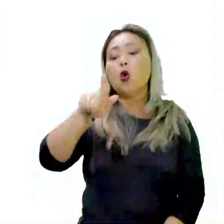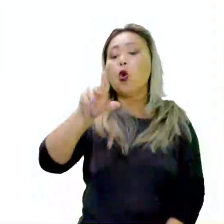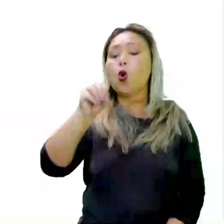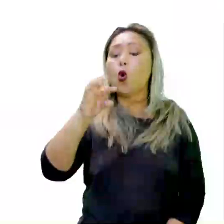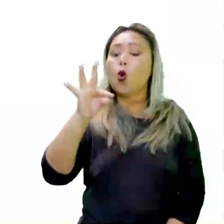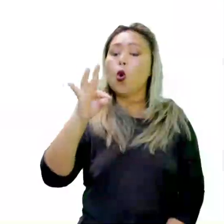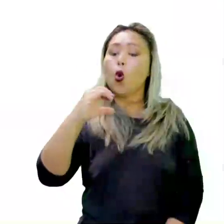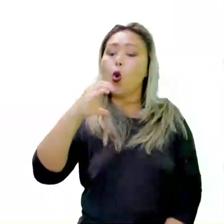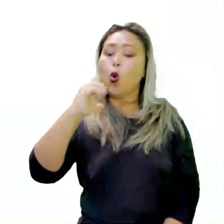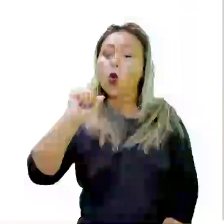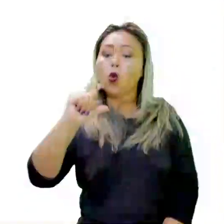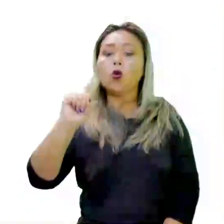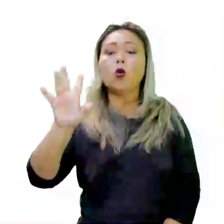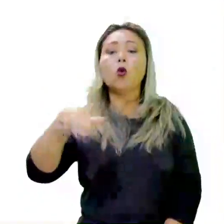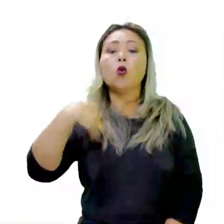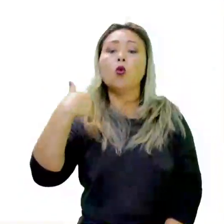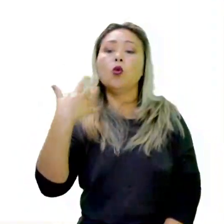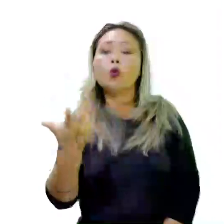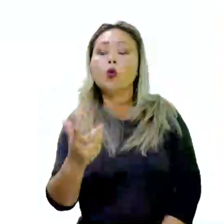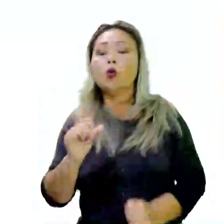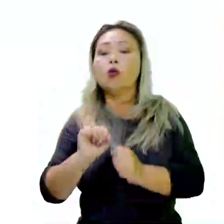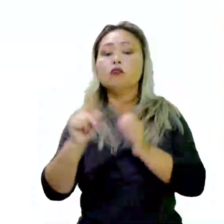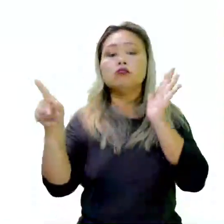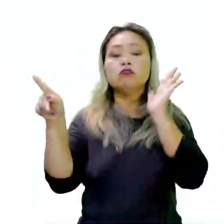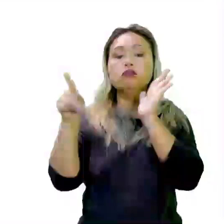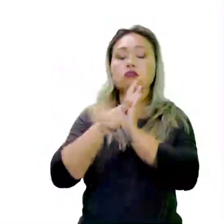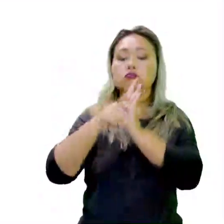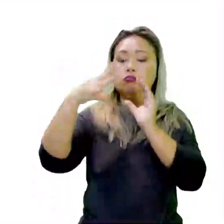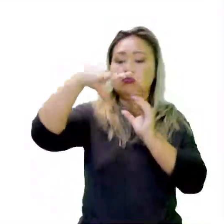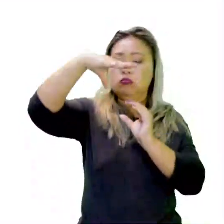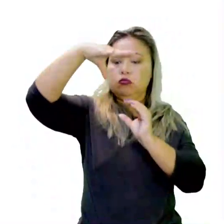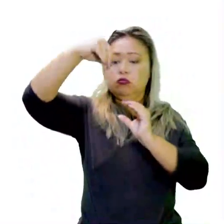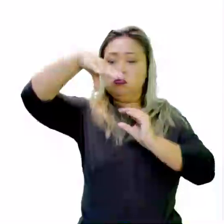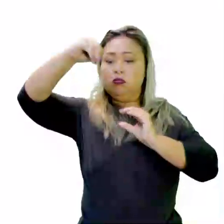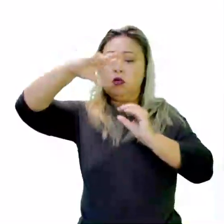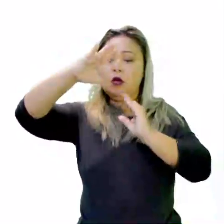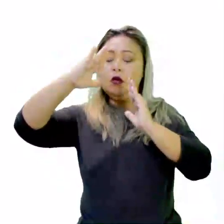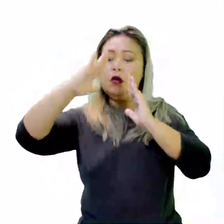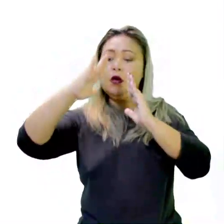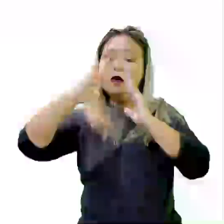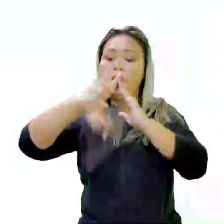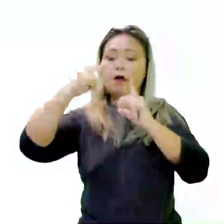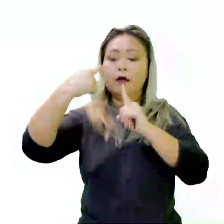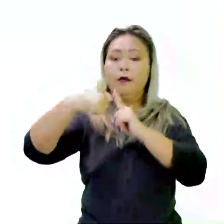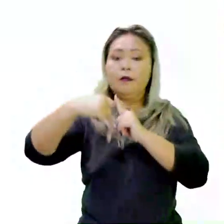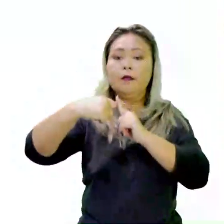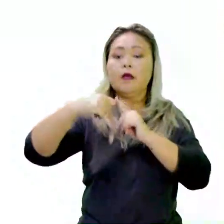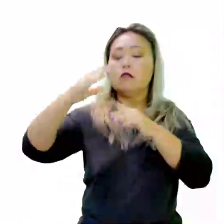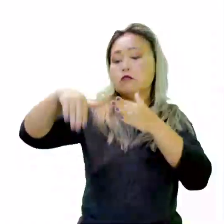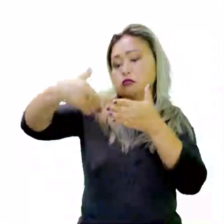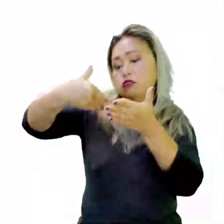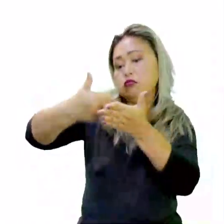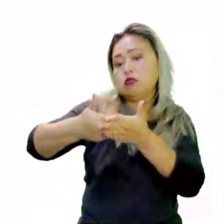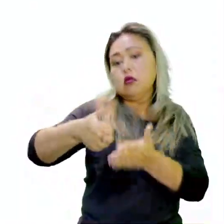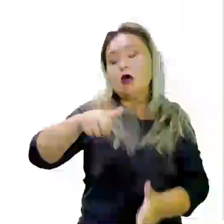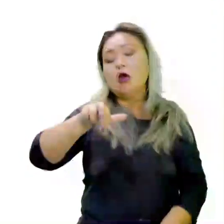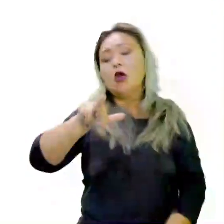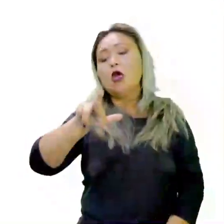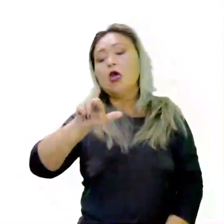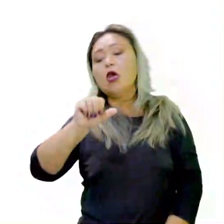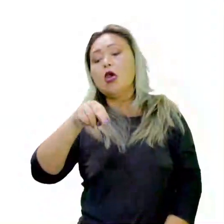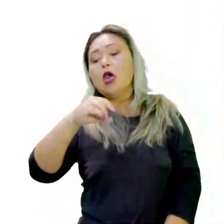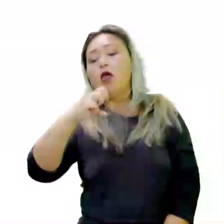gótica, ou a arte das catedrais, que foi até chegar ao Renascimento, que surge